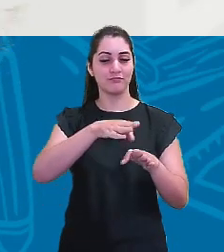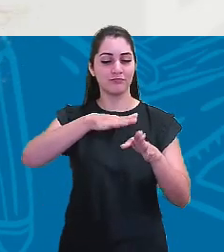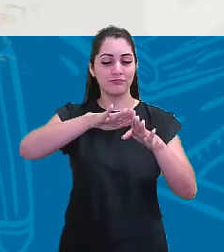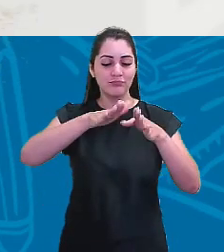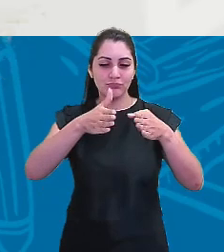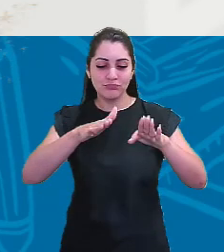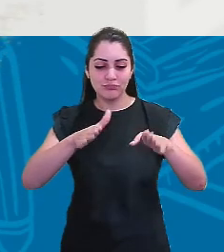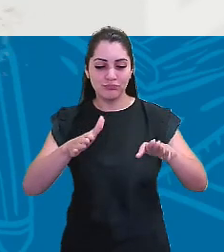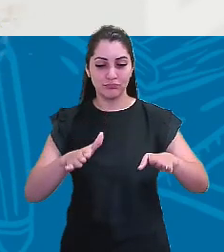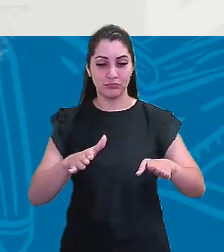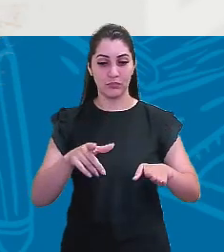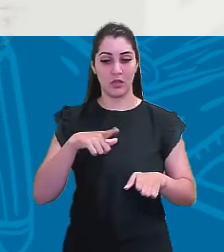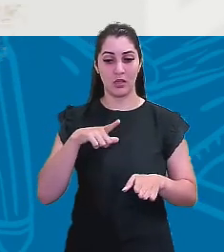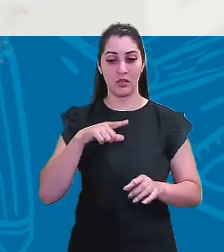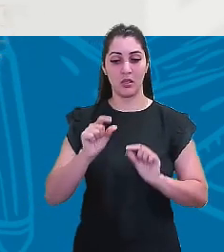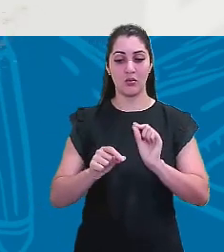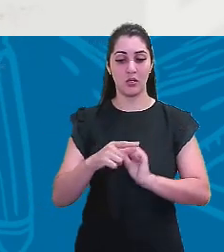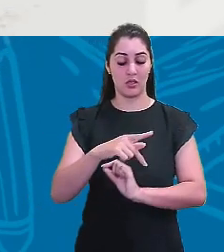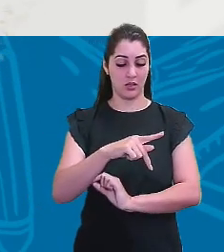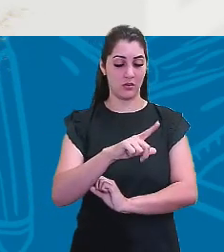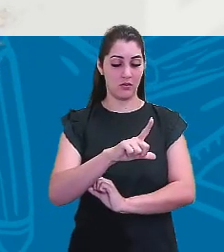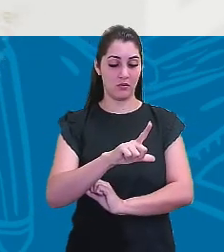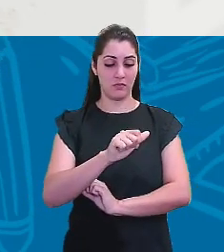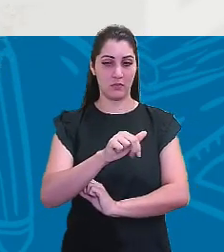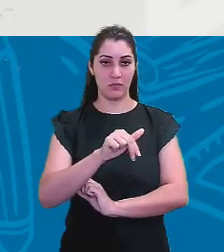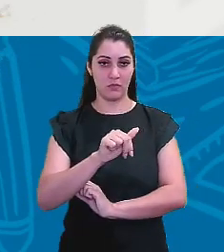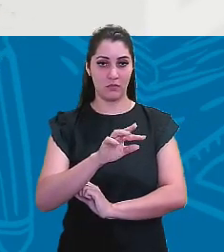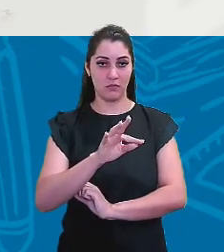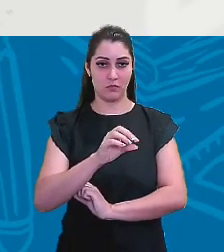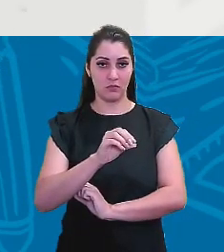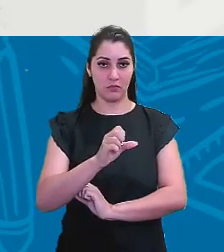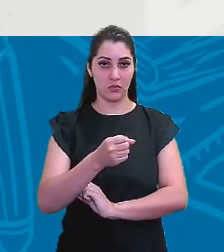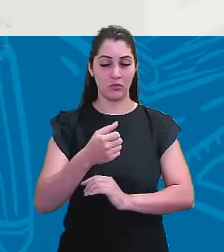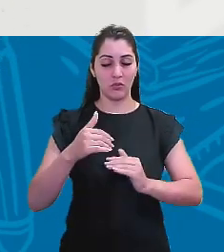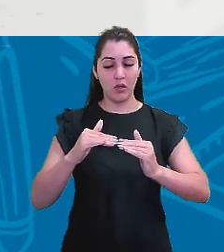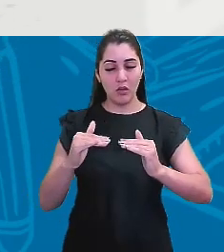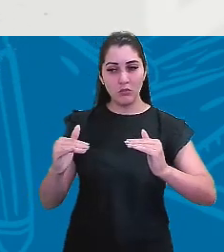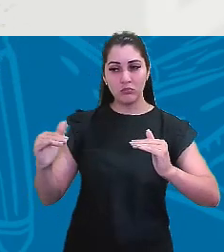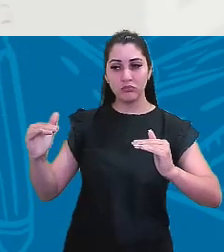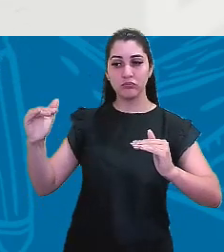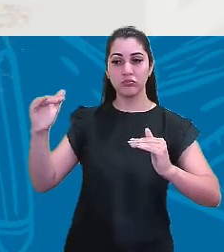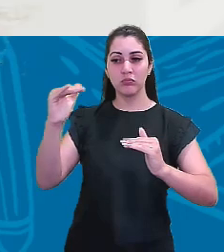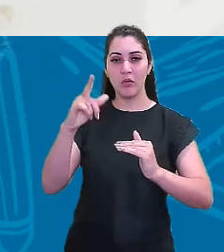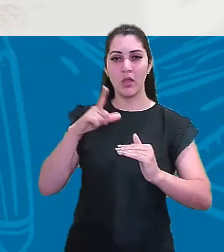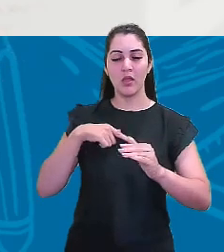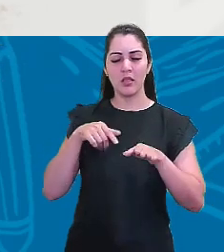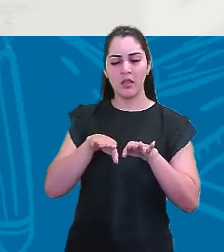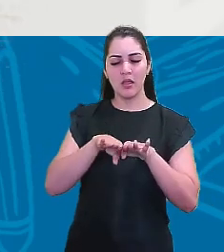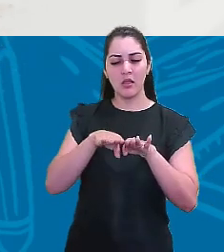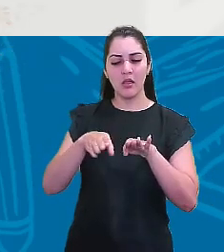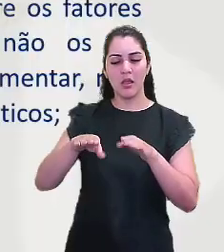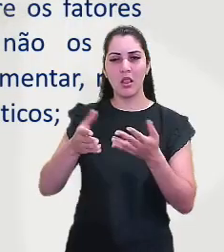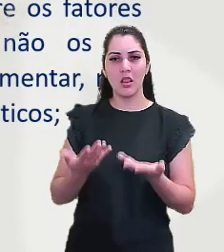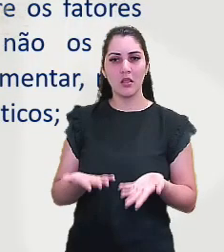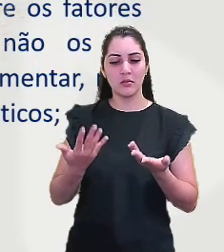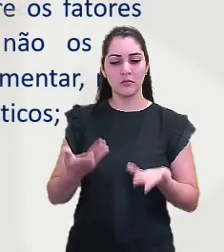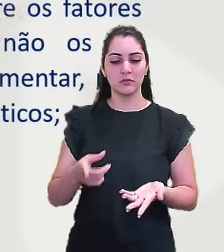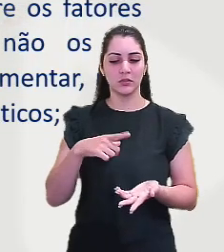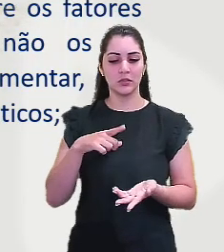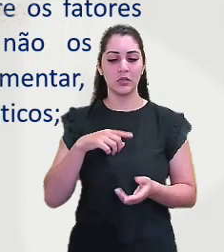Seguindo, planaltos são superfícies elevadas com ondulações leves, delimitadas por escarpas